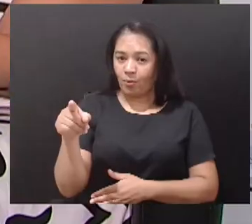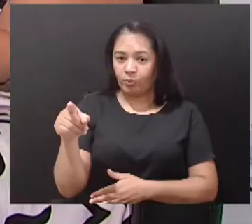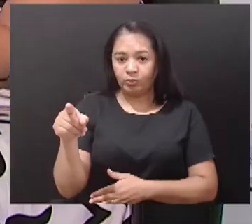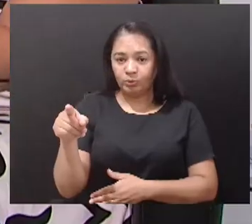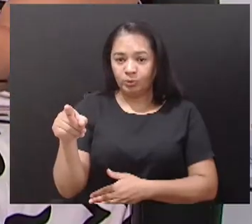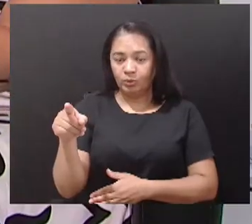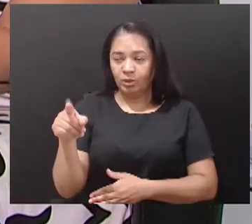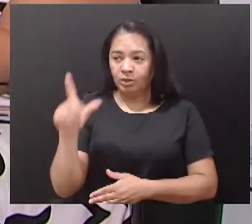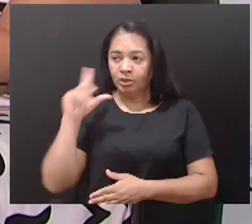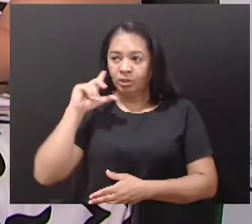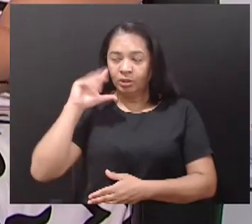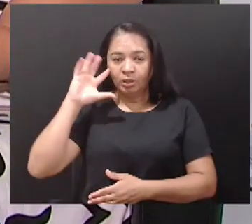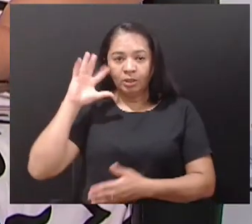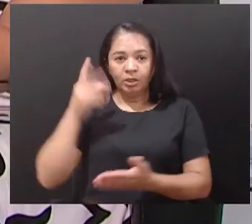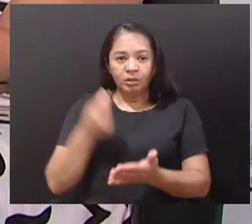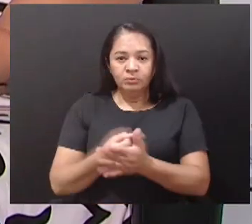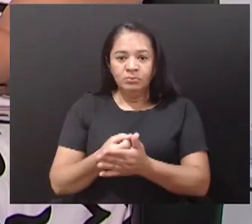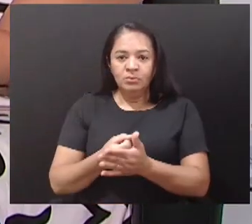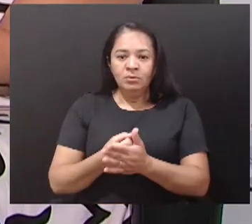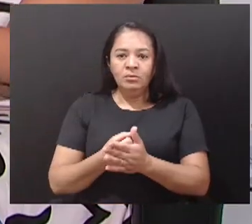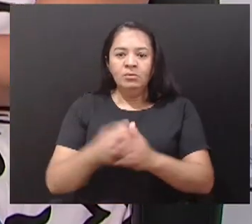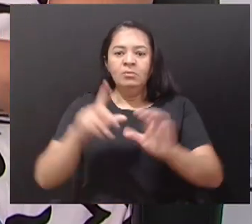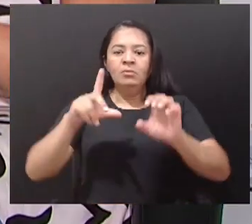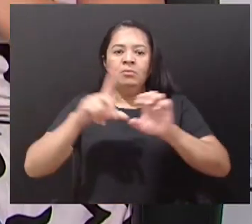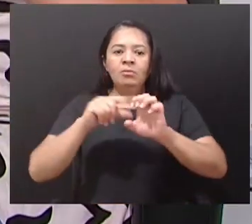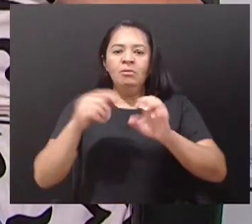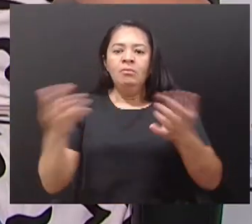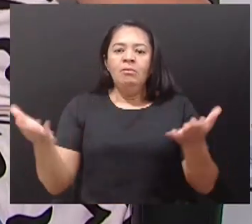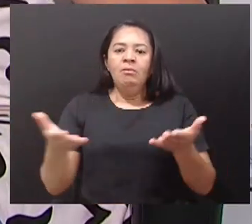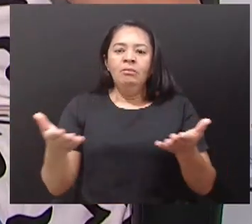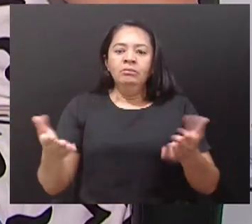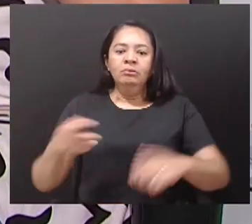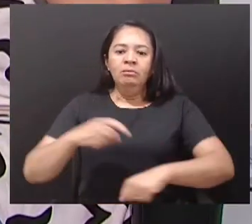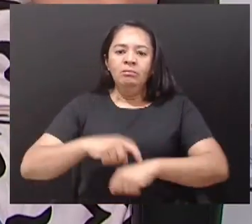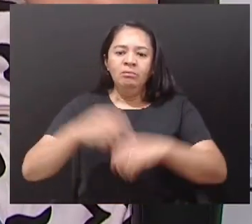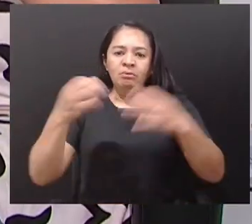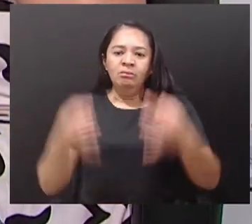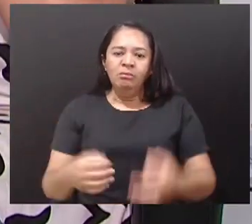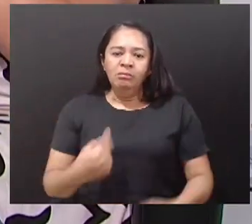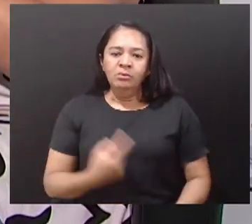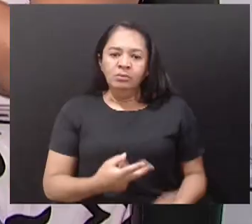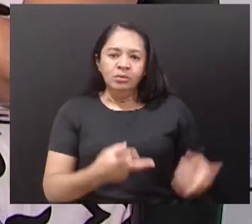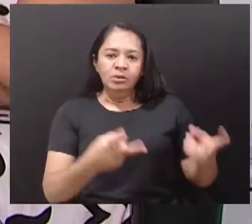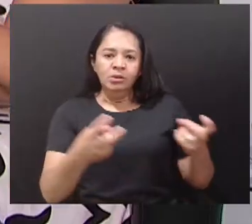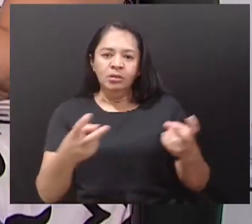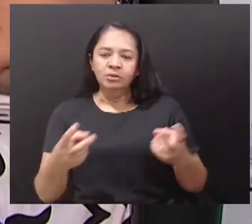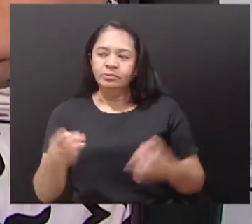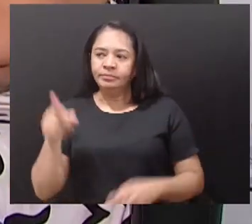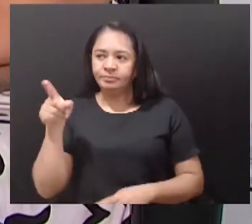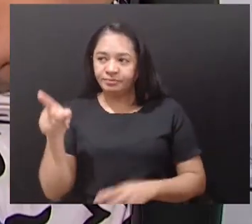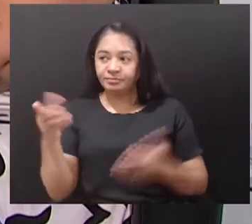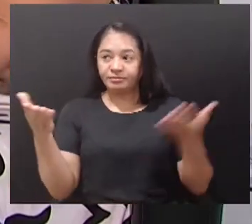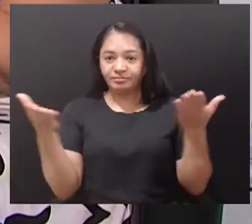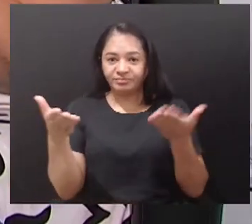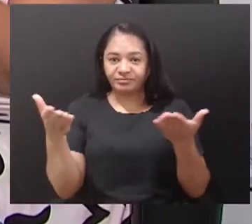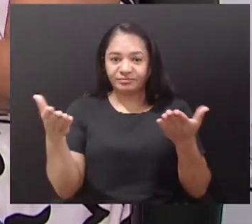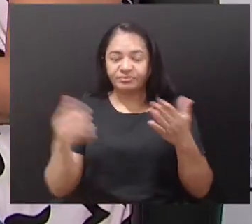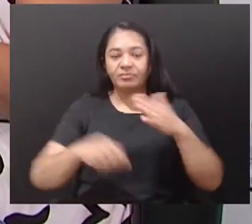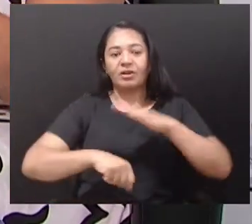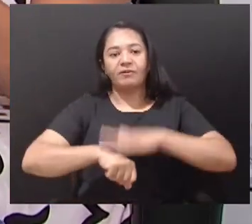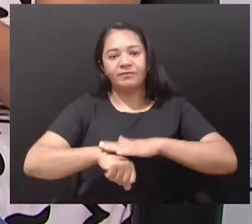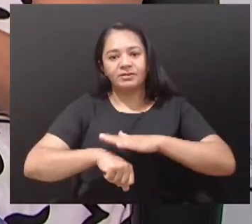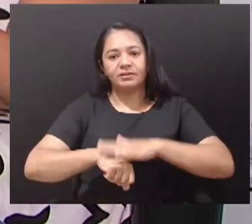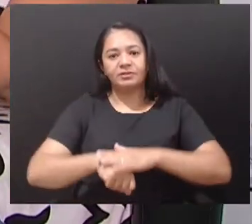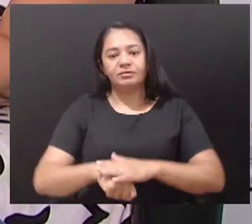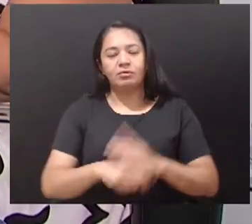decide empreender, falar essa é a hora, a gente percebe que você hoje ainda faz o